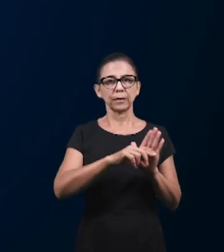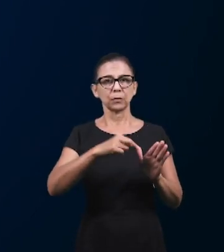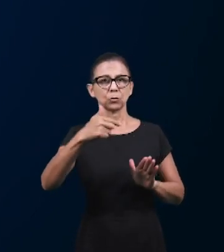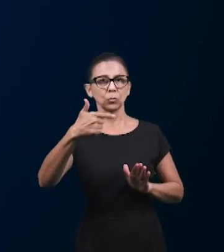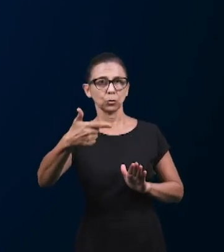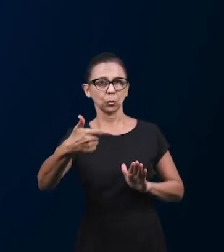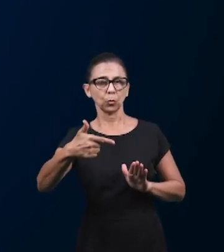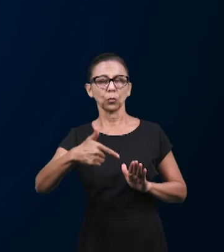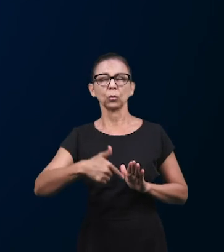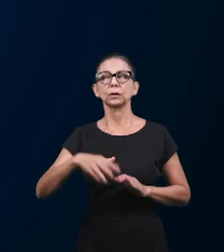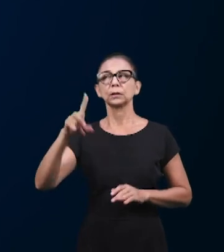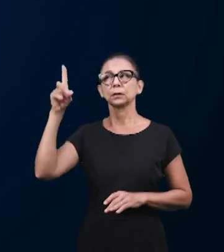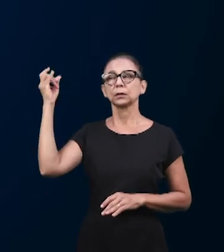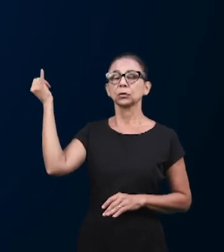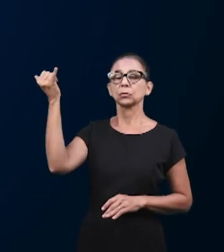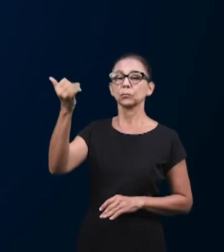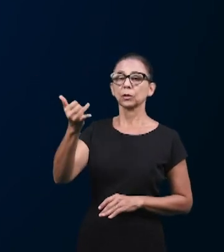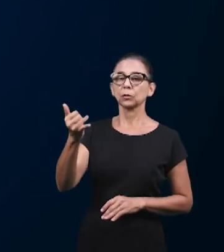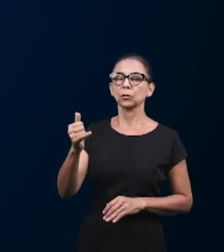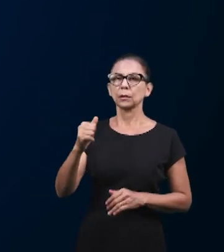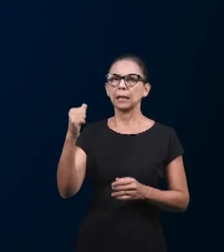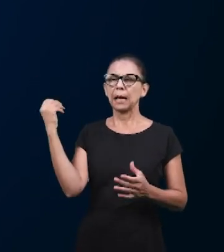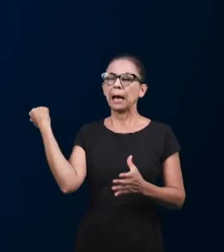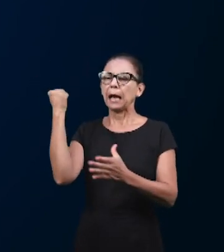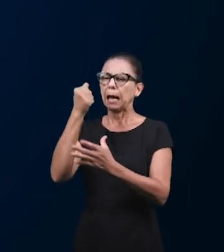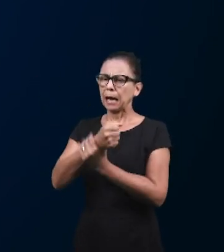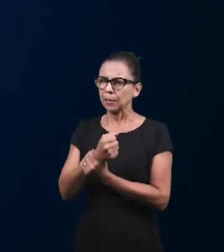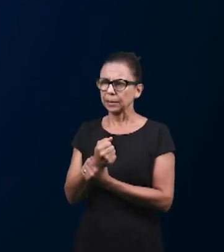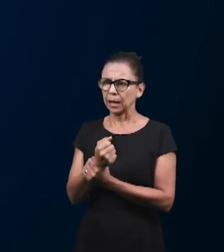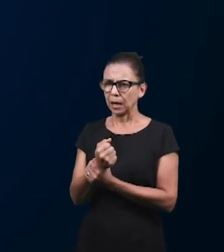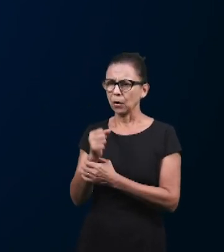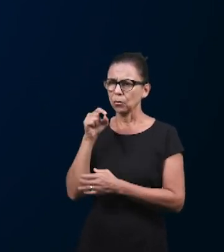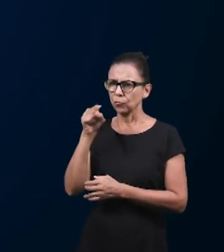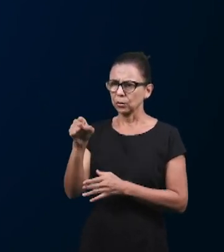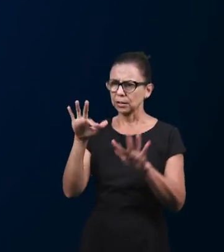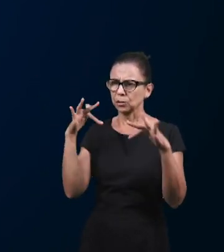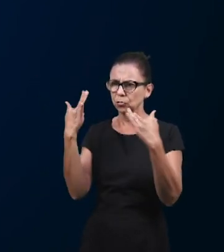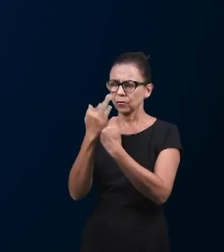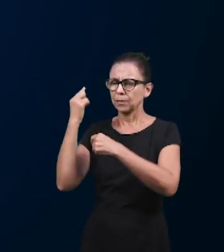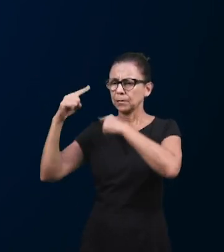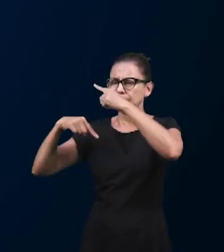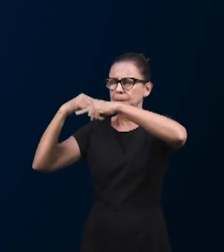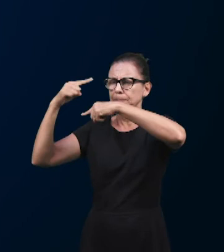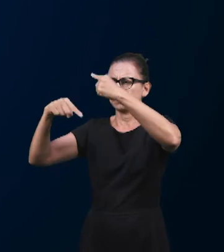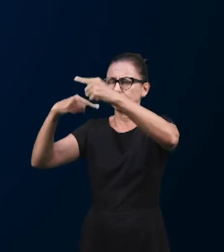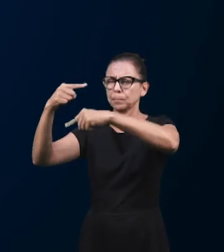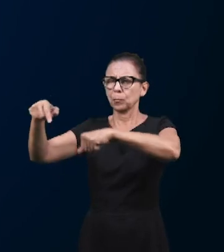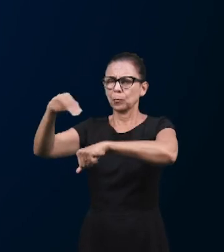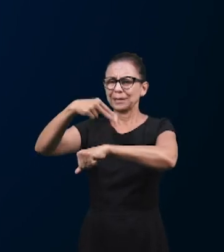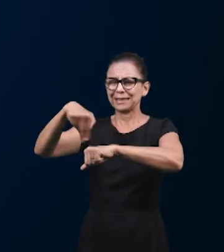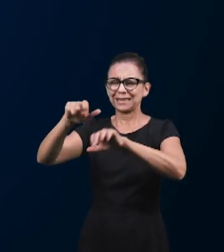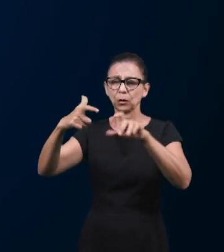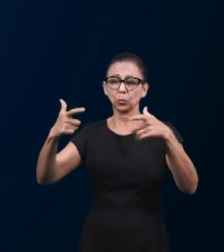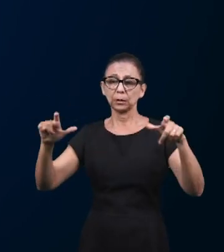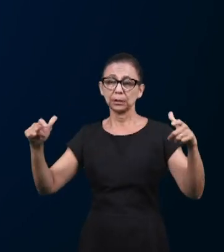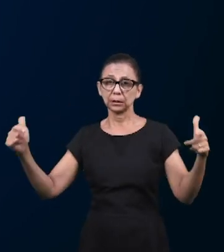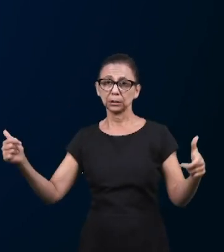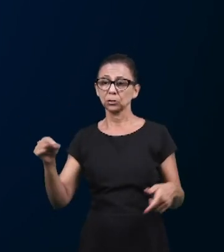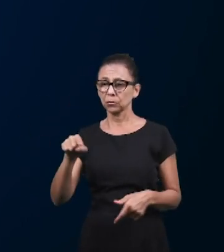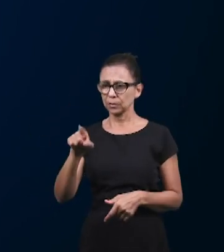De ti farei uma grande nação, e te abençoarei, e te engrandecerei o nome. Sê tu uma